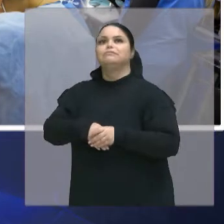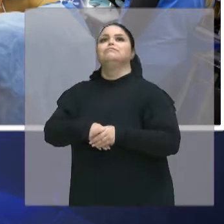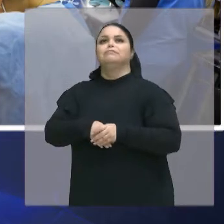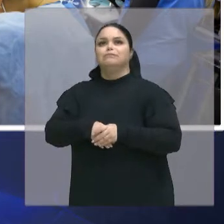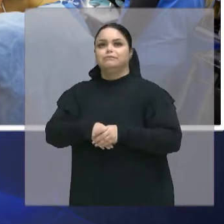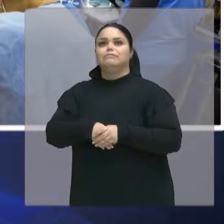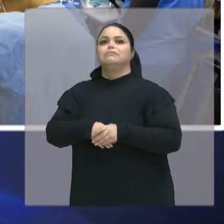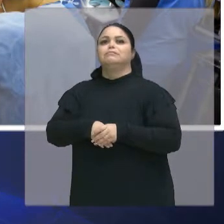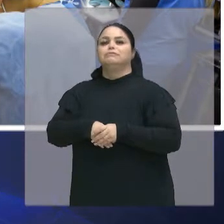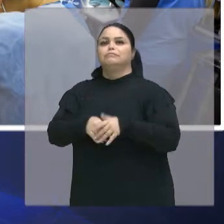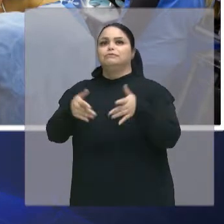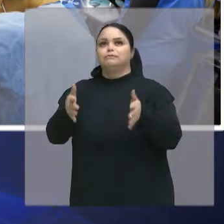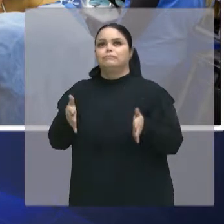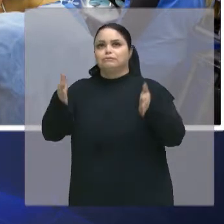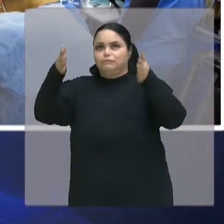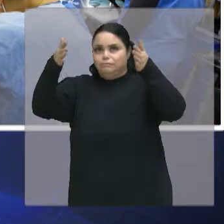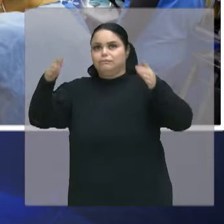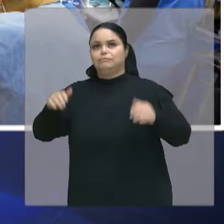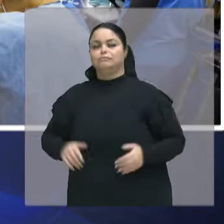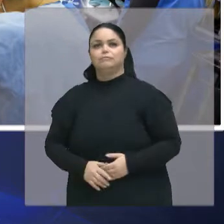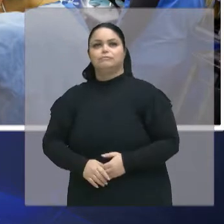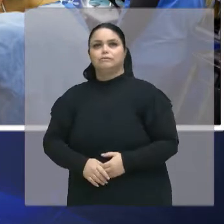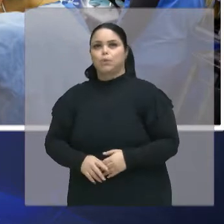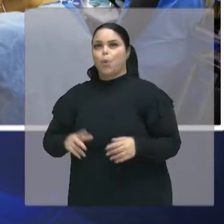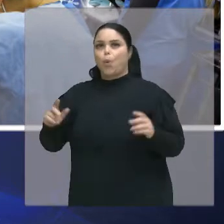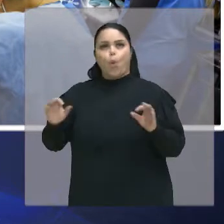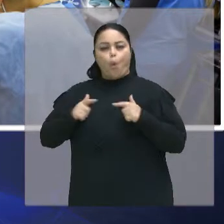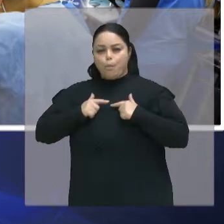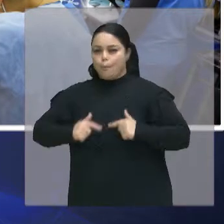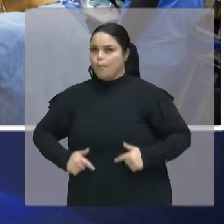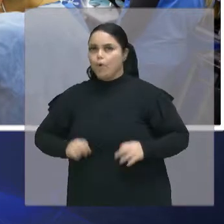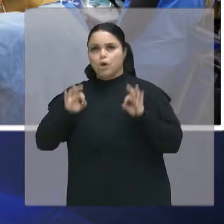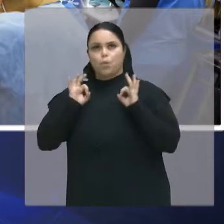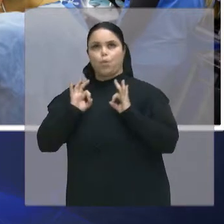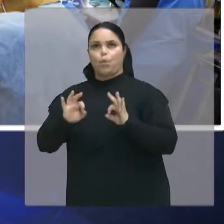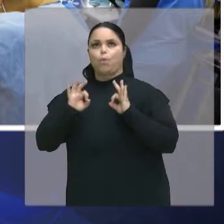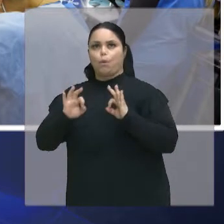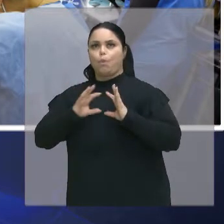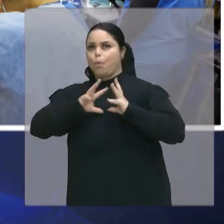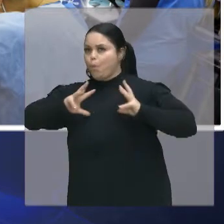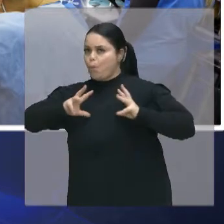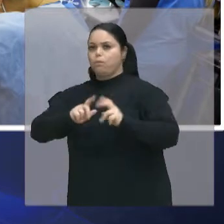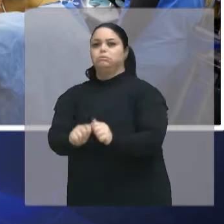de um contêiner completamente esterilizado, com